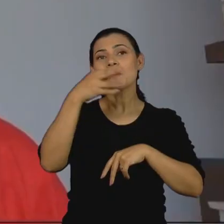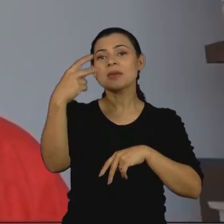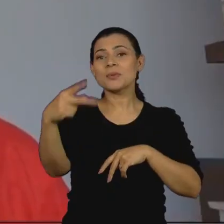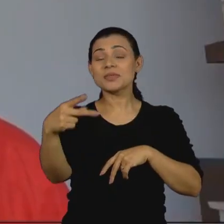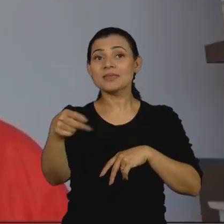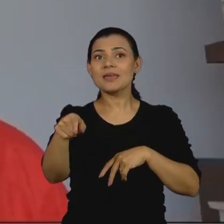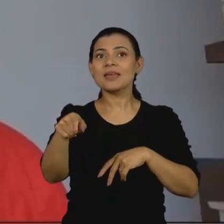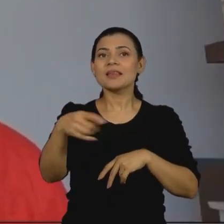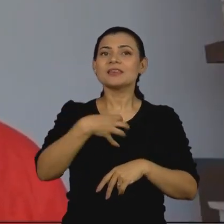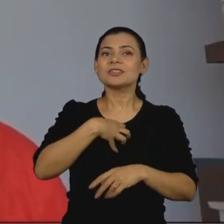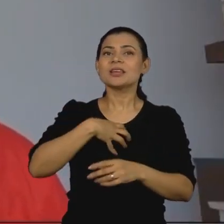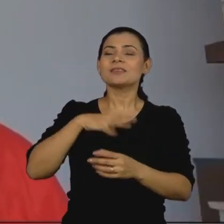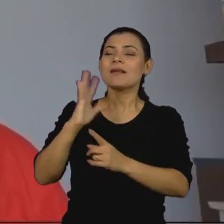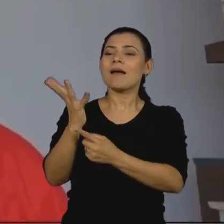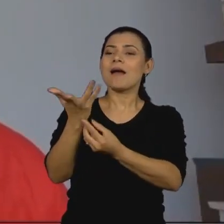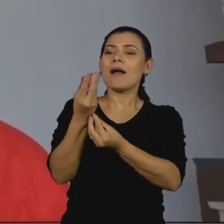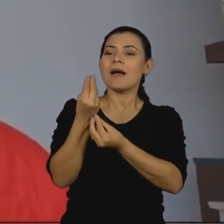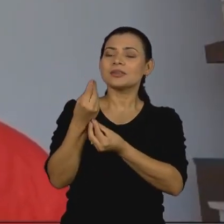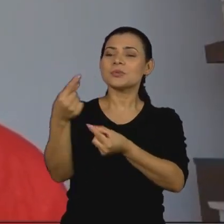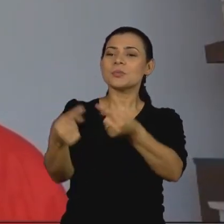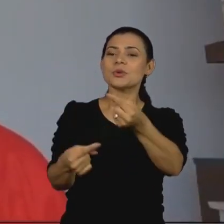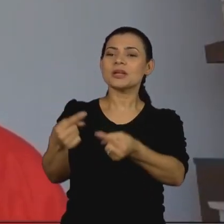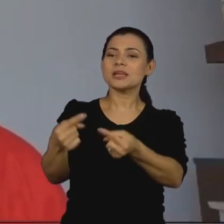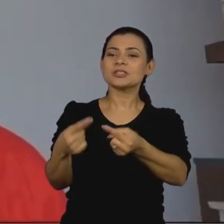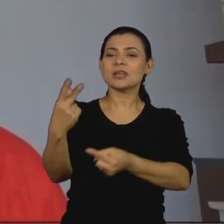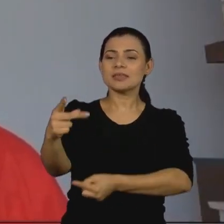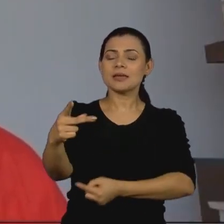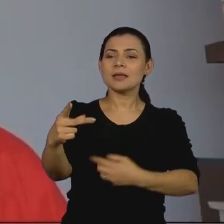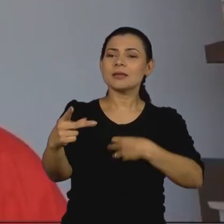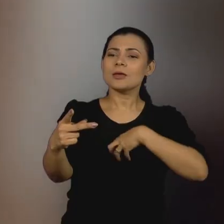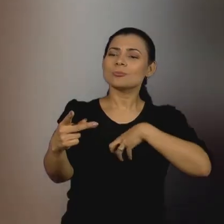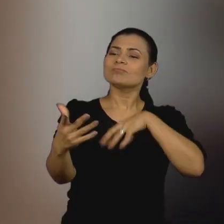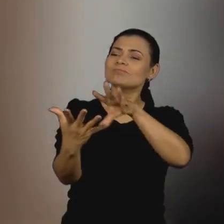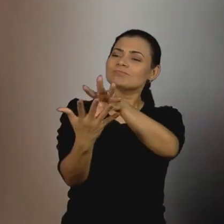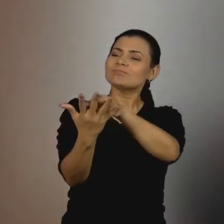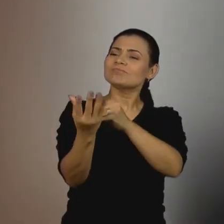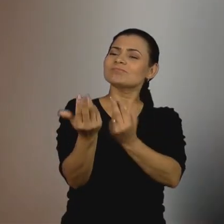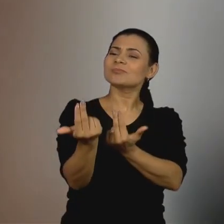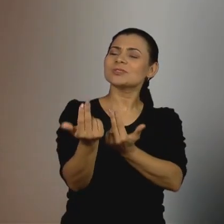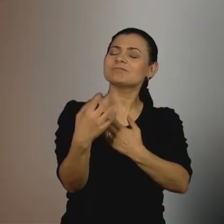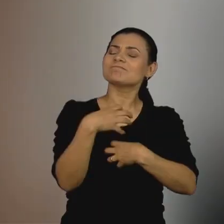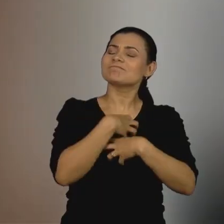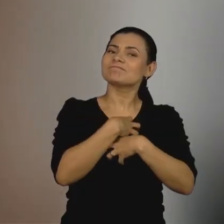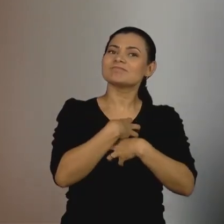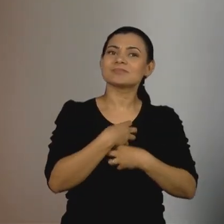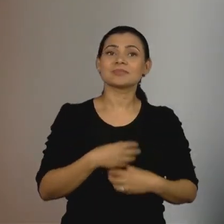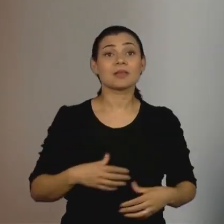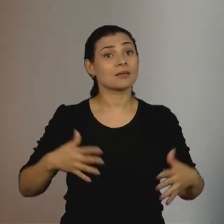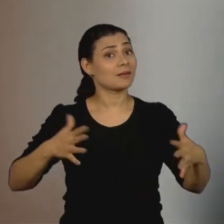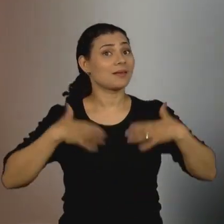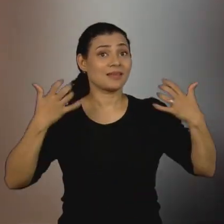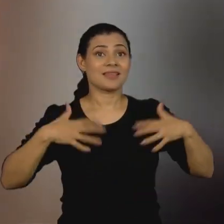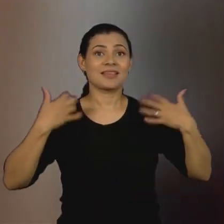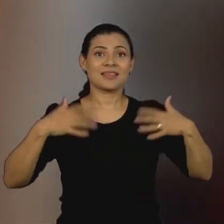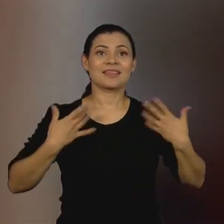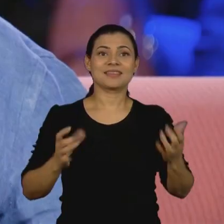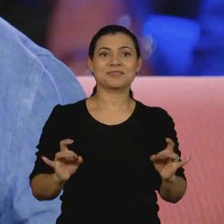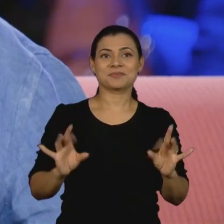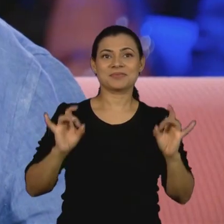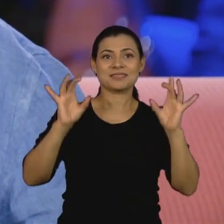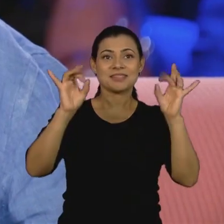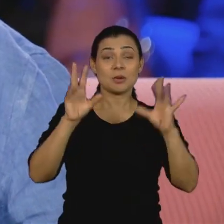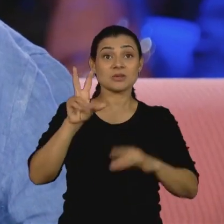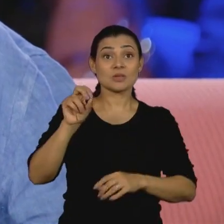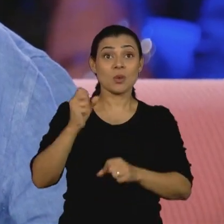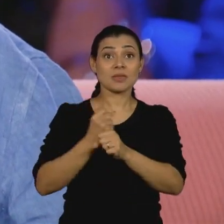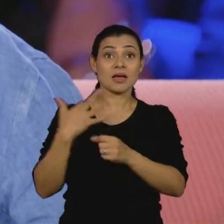mundo artística, política, de vida, enfim. Olha, é uma alegria celebrar com você esse marco tão especial.